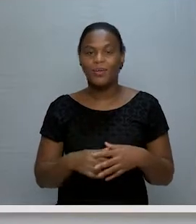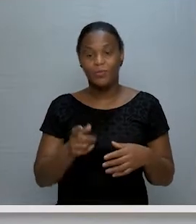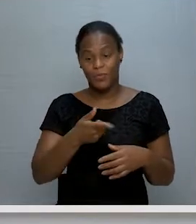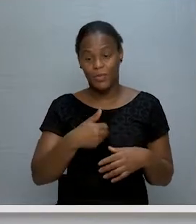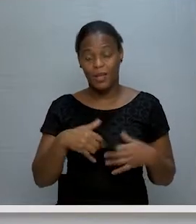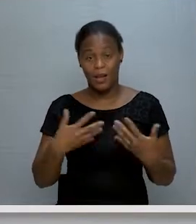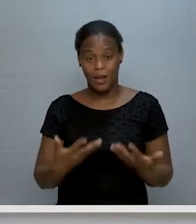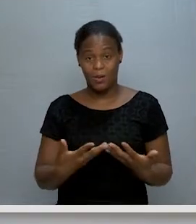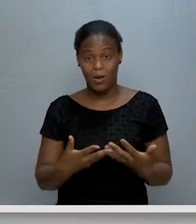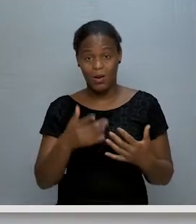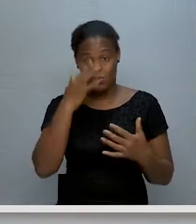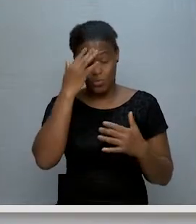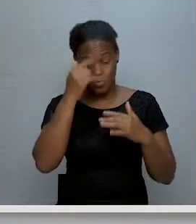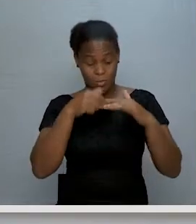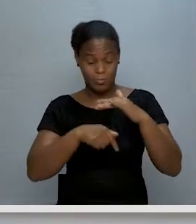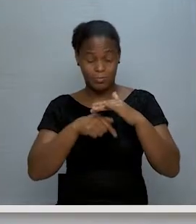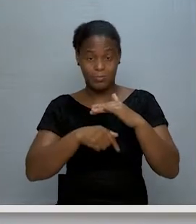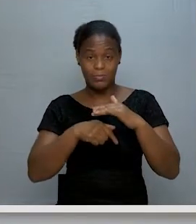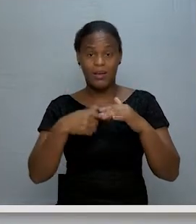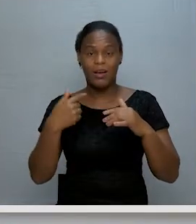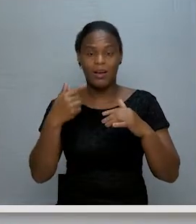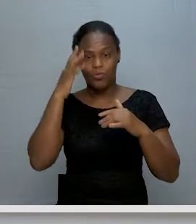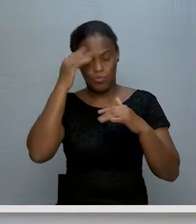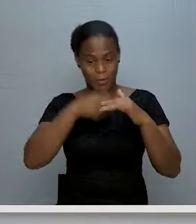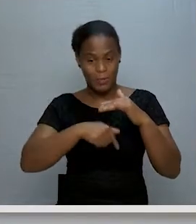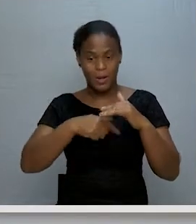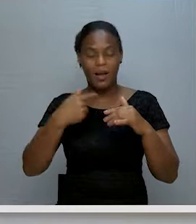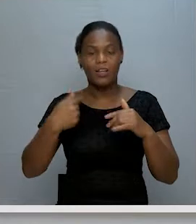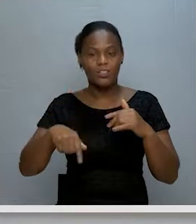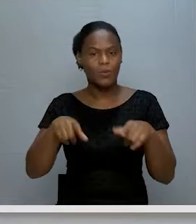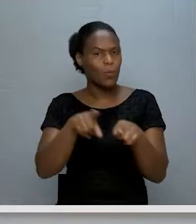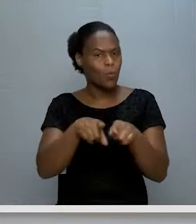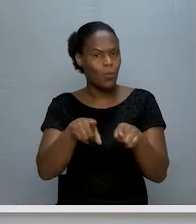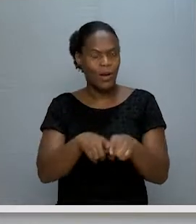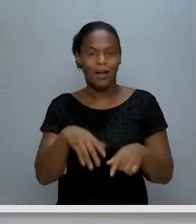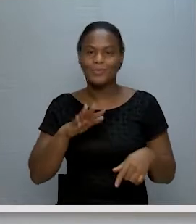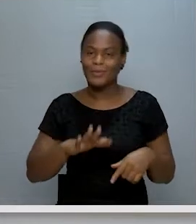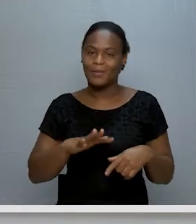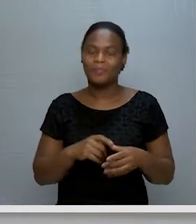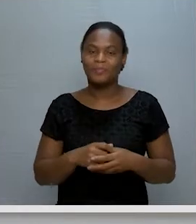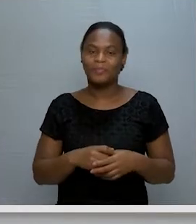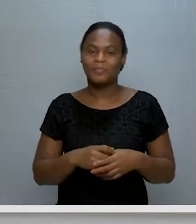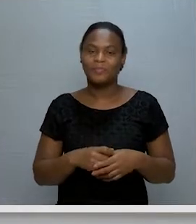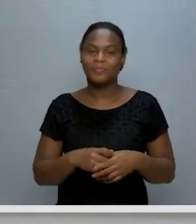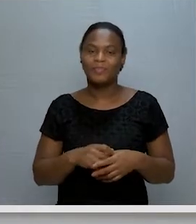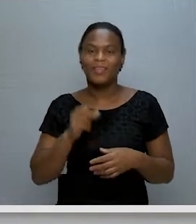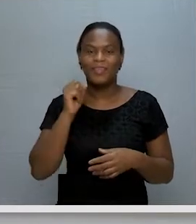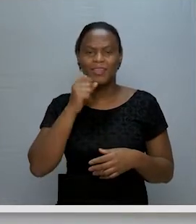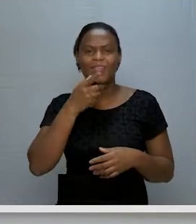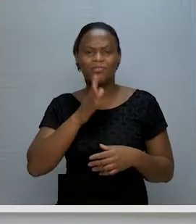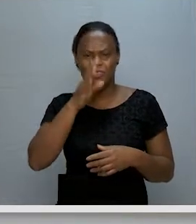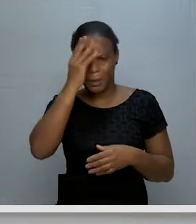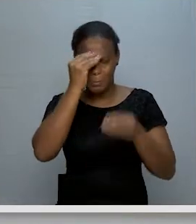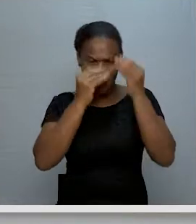Exatamente. Agora, os denominadores estão iguais. O que já aprendemos